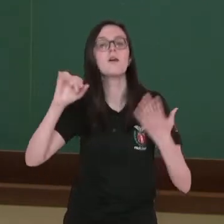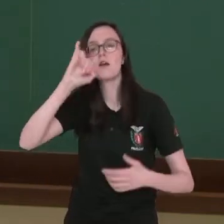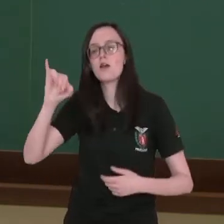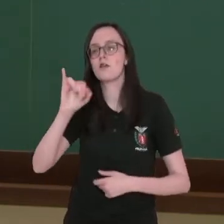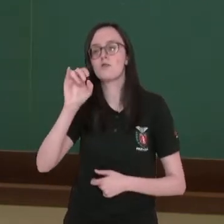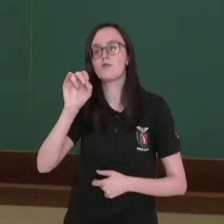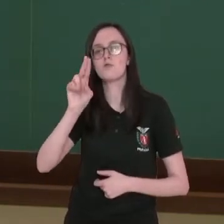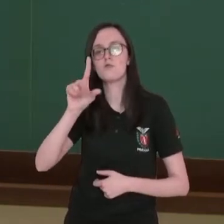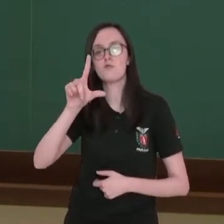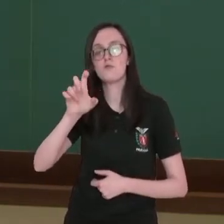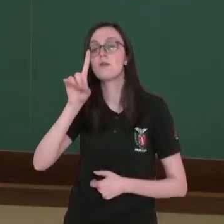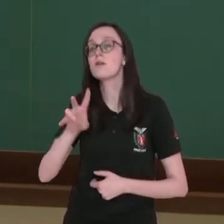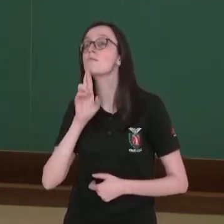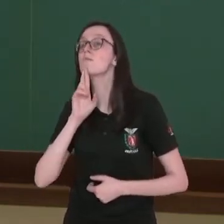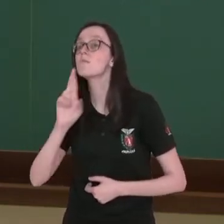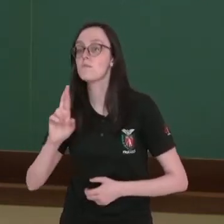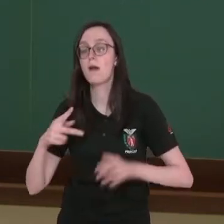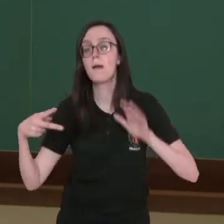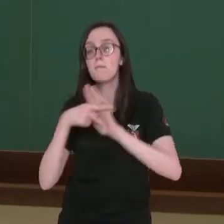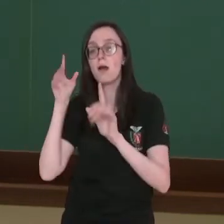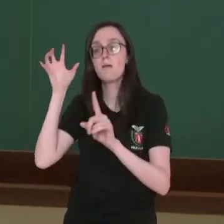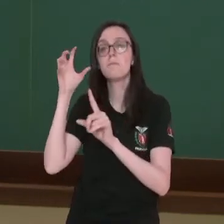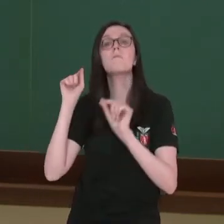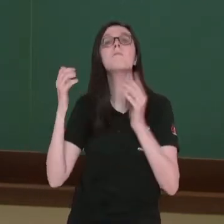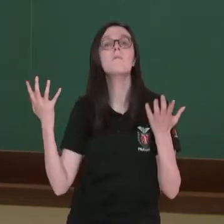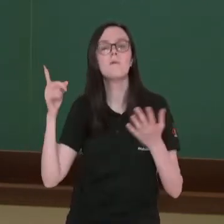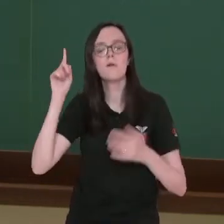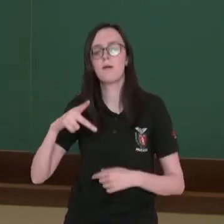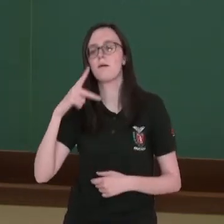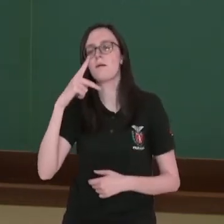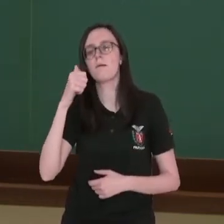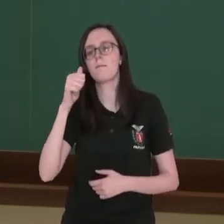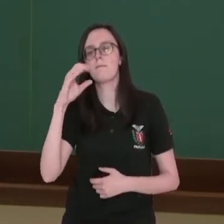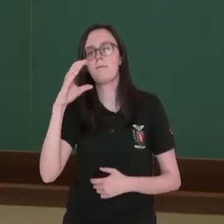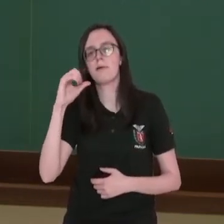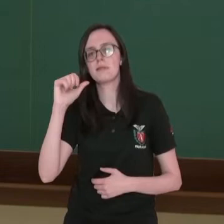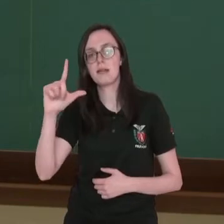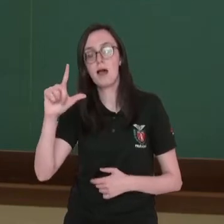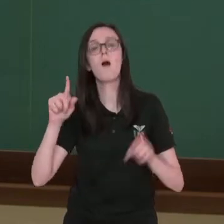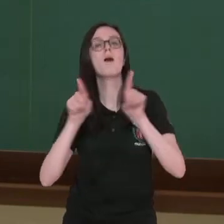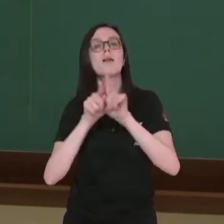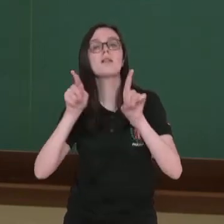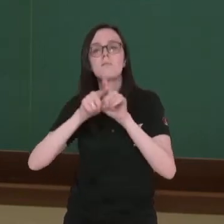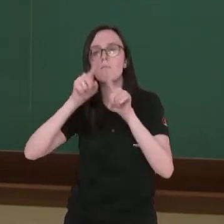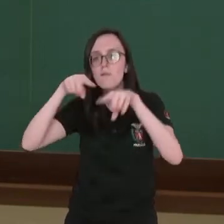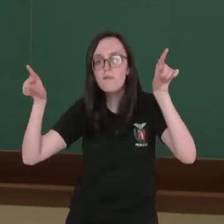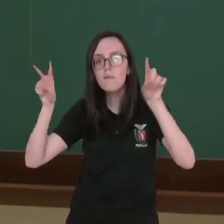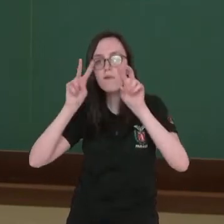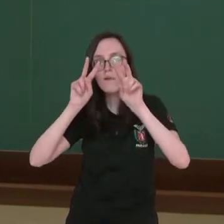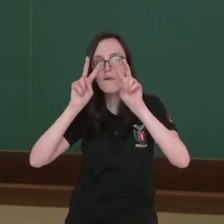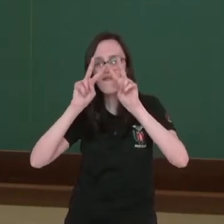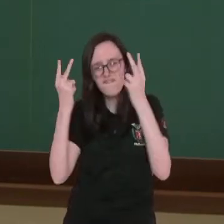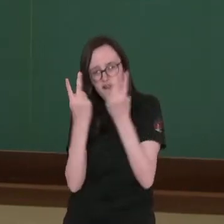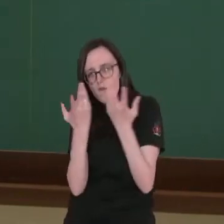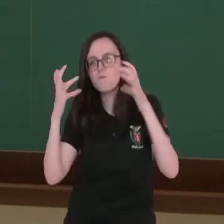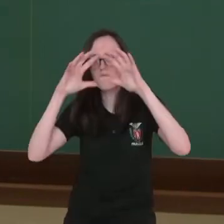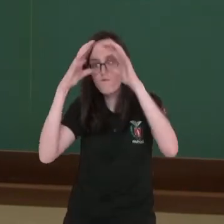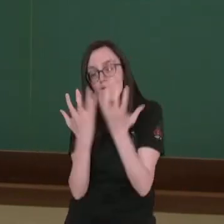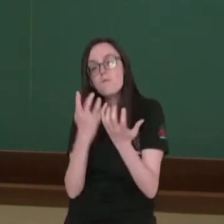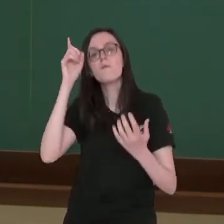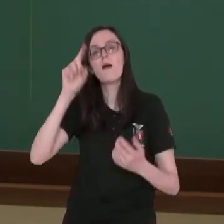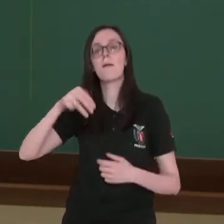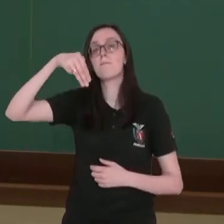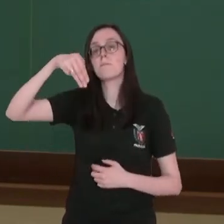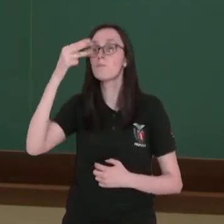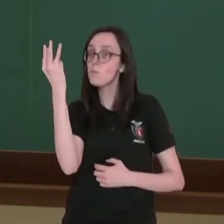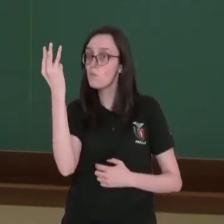é energia. A unidade de medida de pressão é o pascal. E a variação do volume, pessoal, o volume em metro cúbico. Beleza? Se